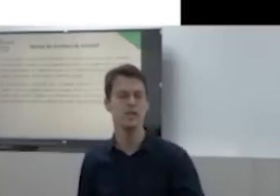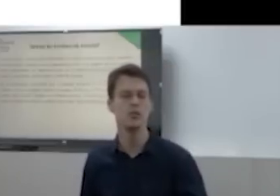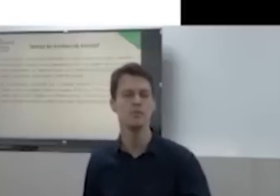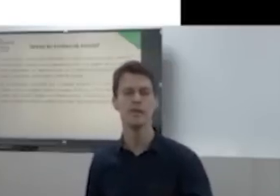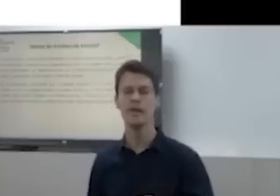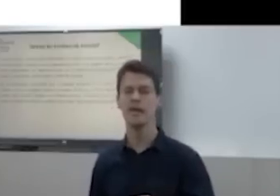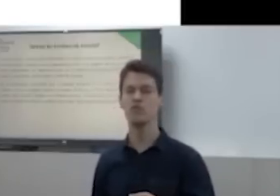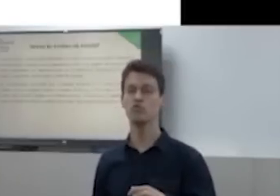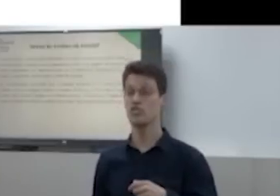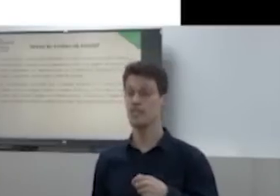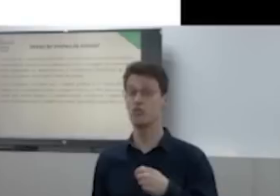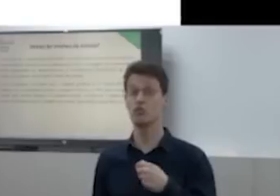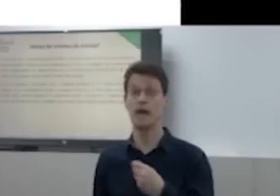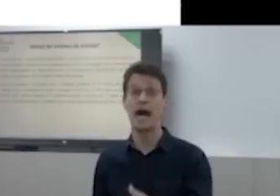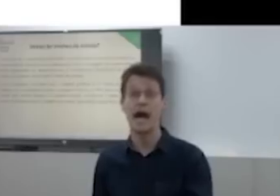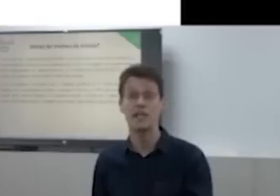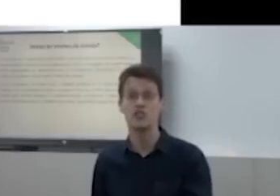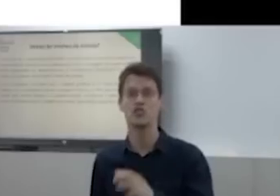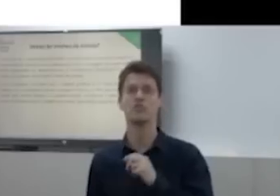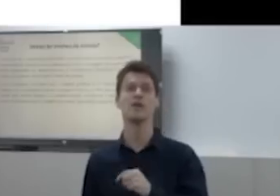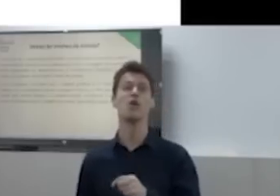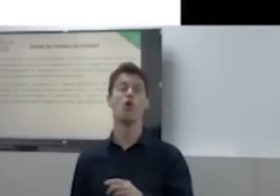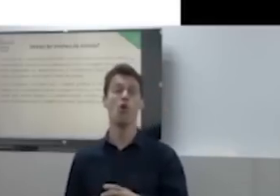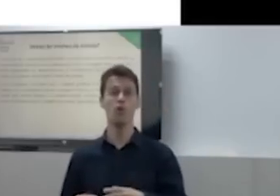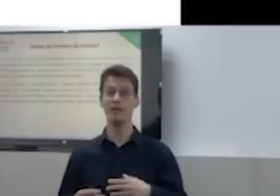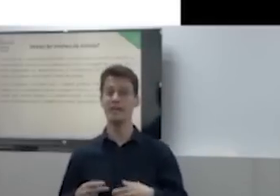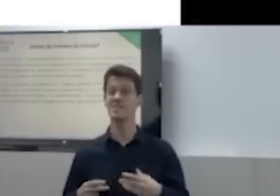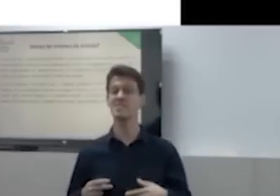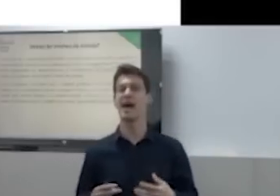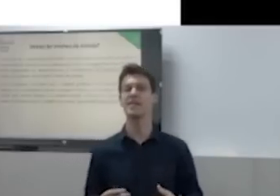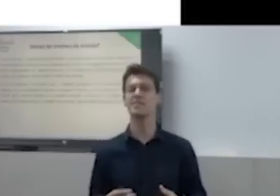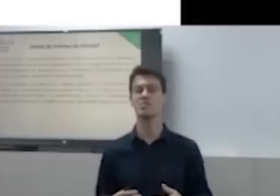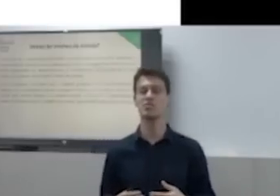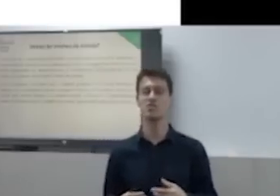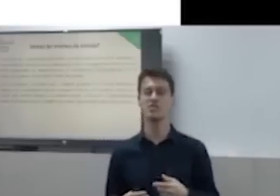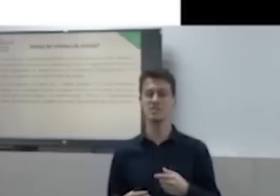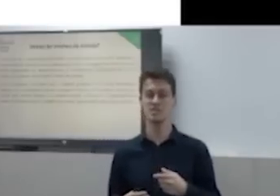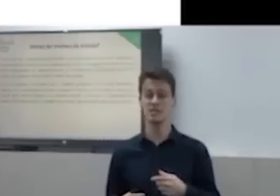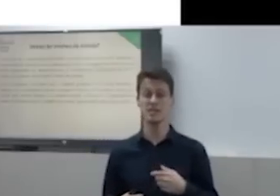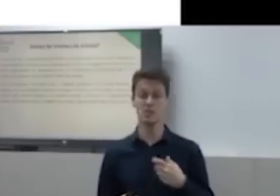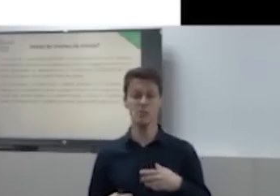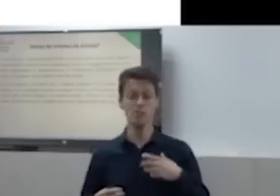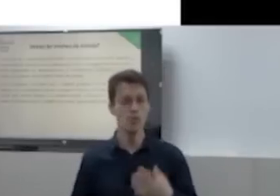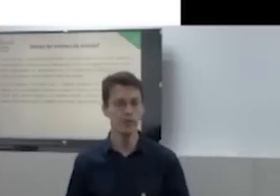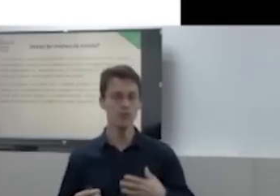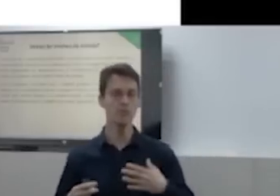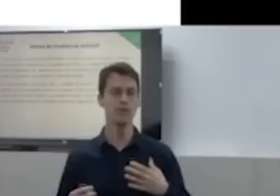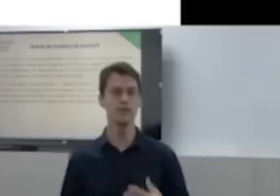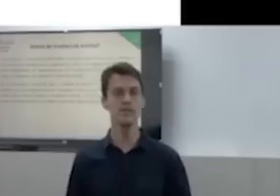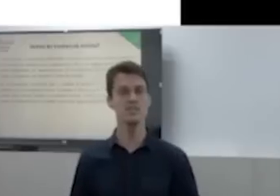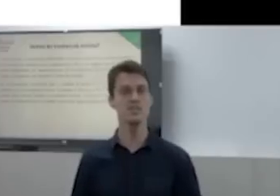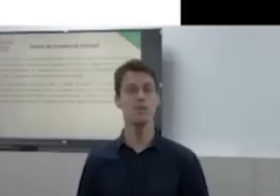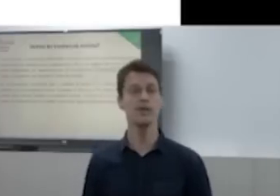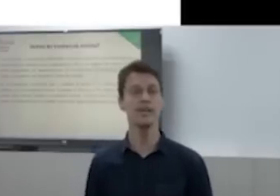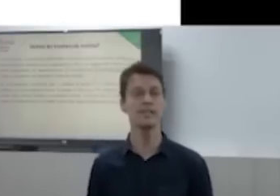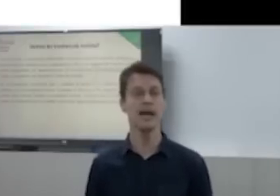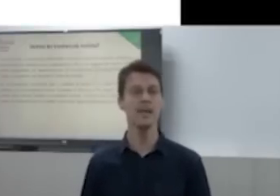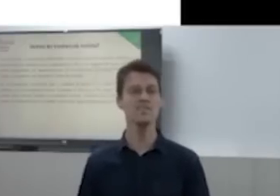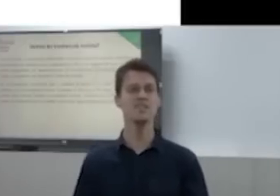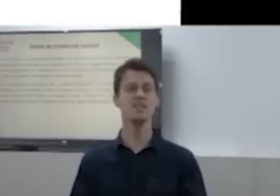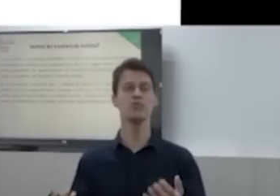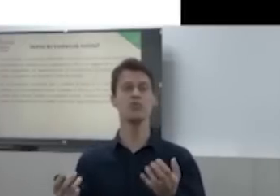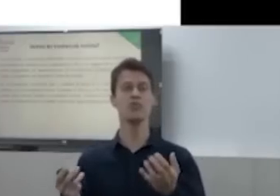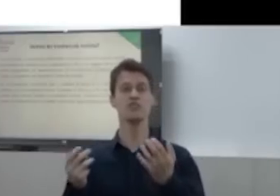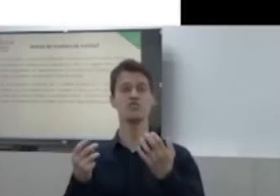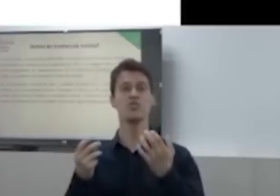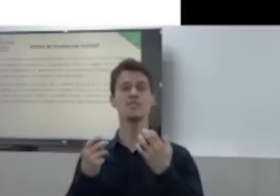noticiário da televisão, um noticiário no rádio, ou ler sites de notícias, são muito importantes